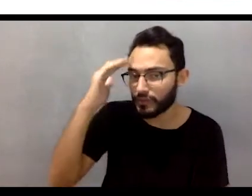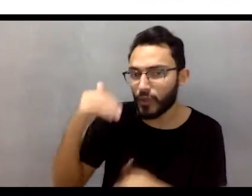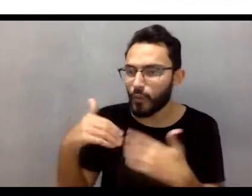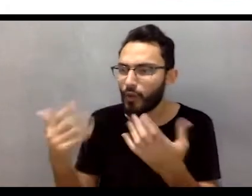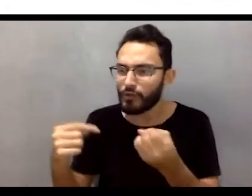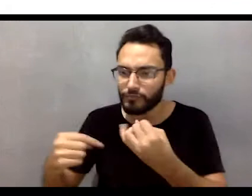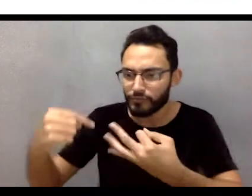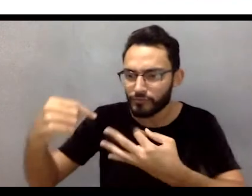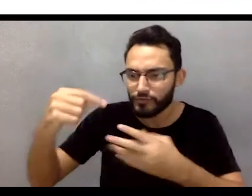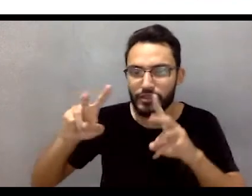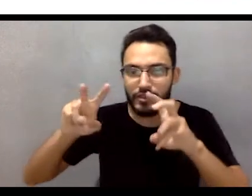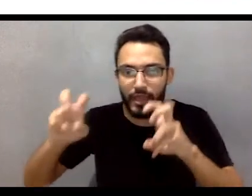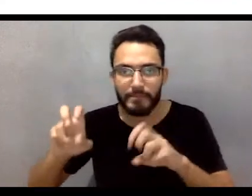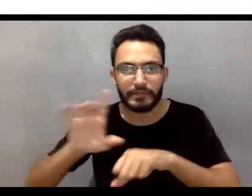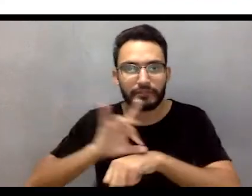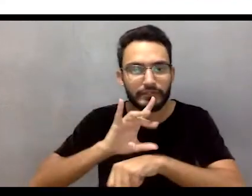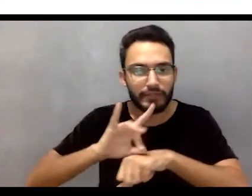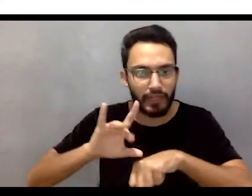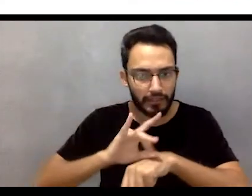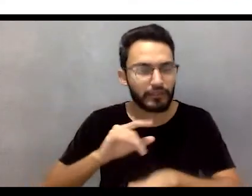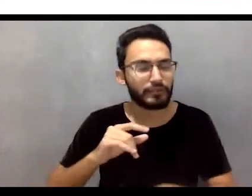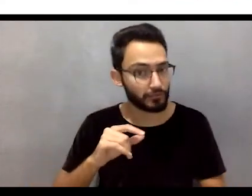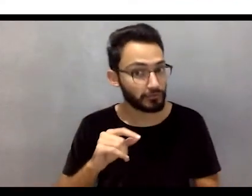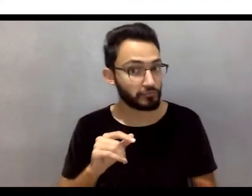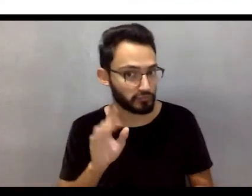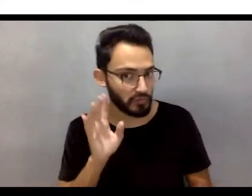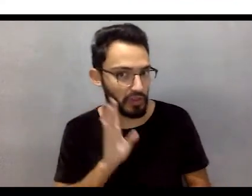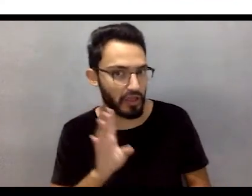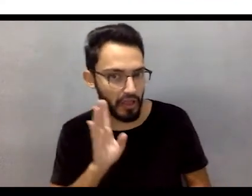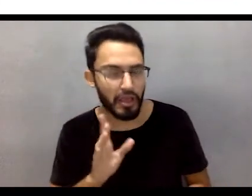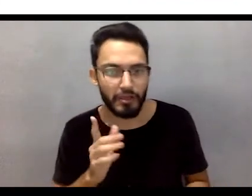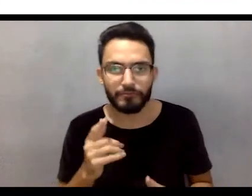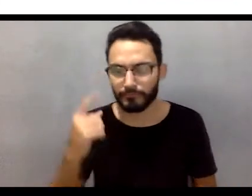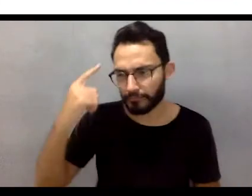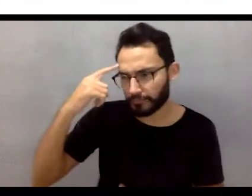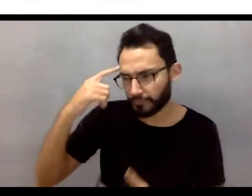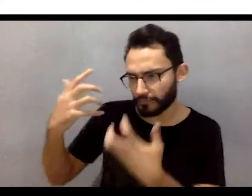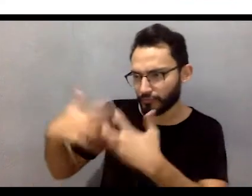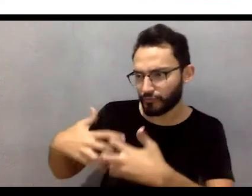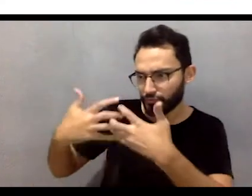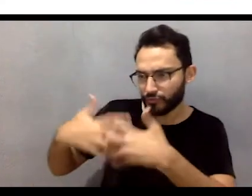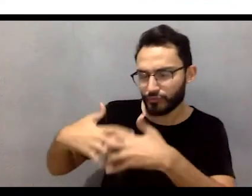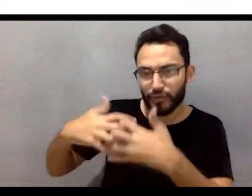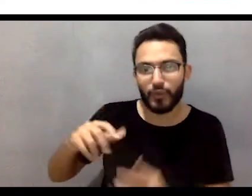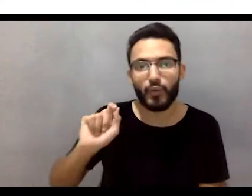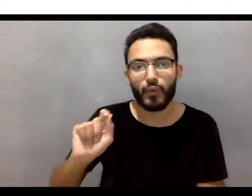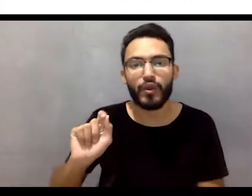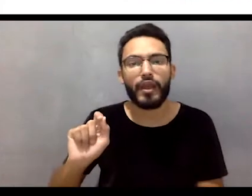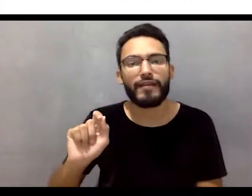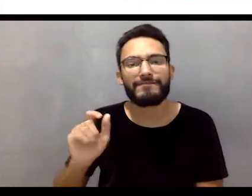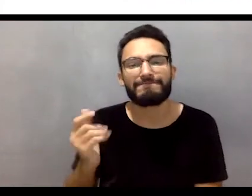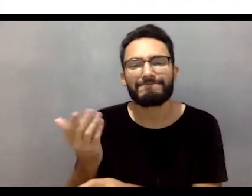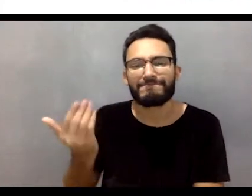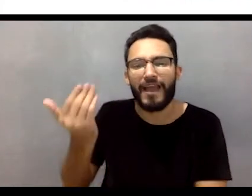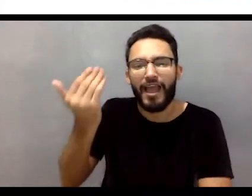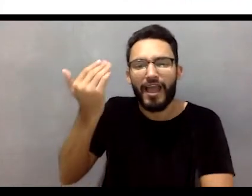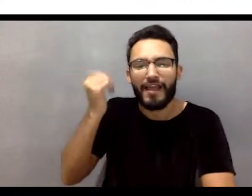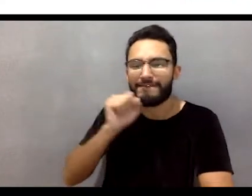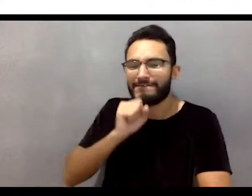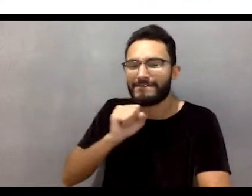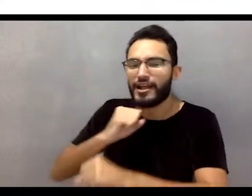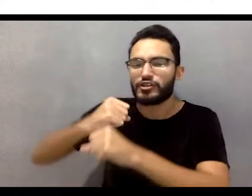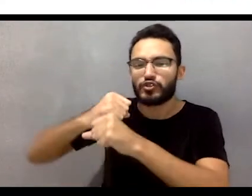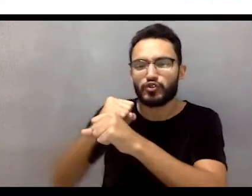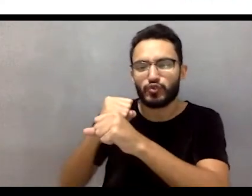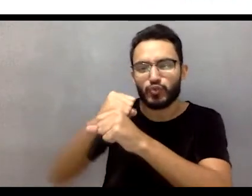estratégicos. Esses temas estratégicos, eles são levados para a value stream, que é aquele grupo